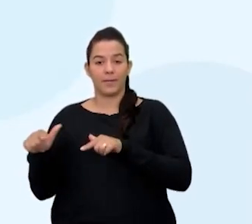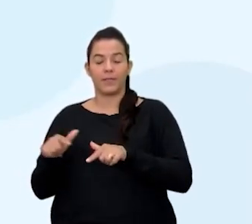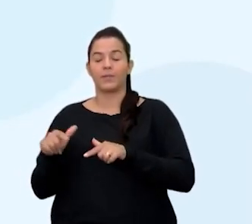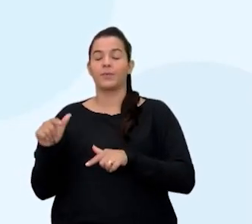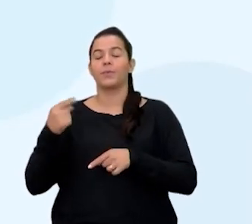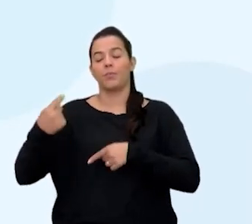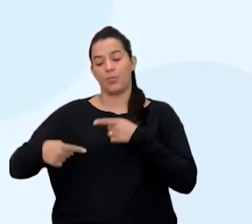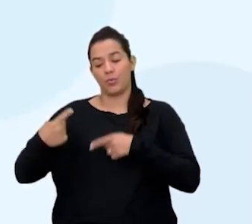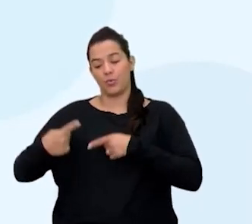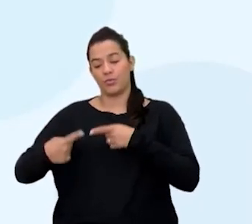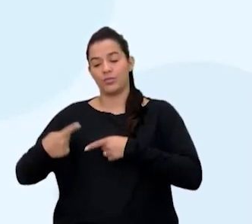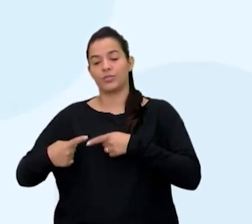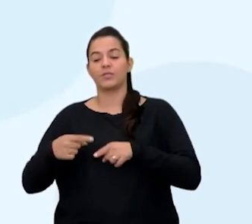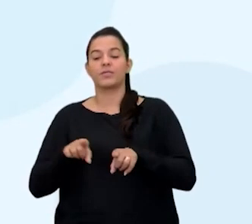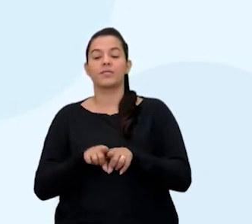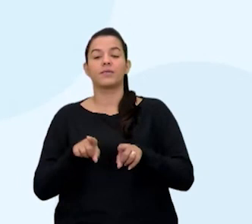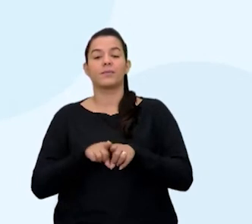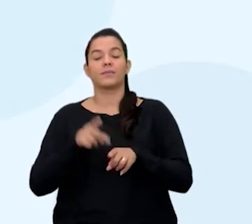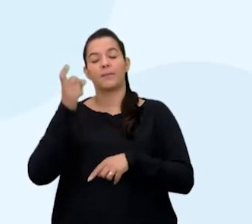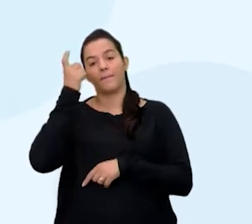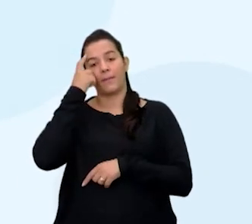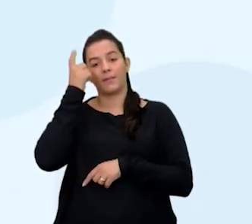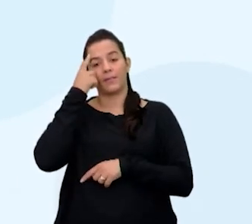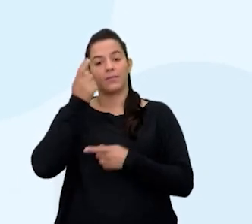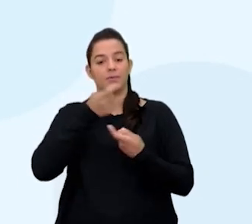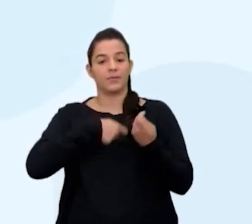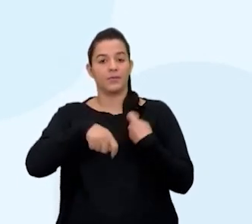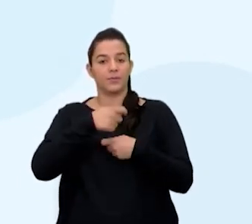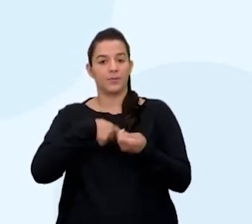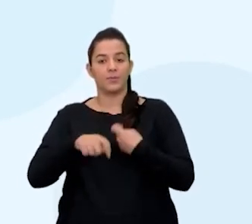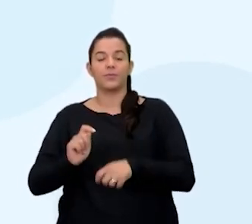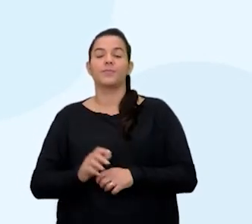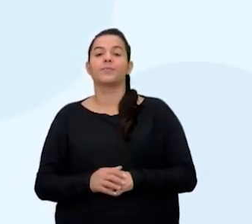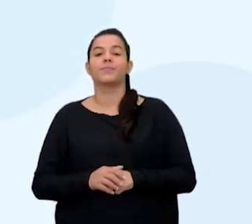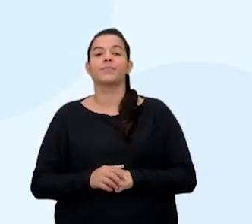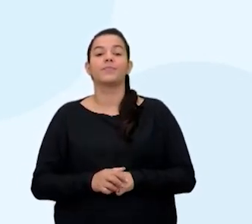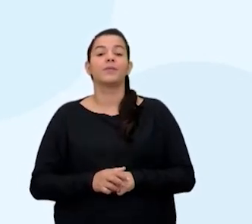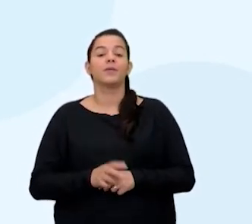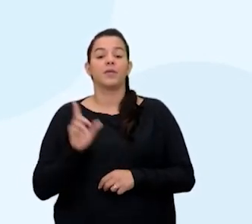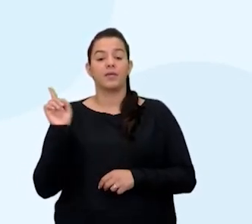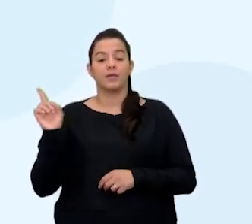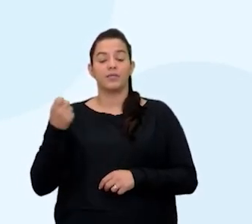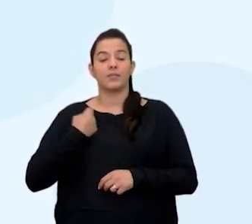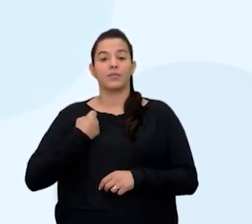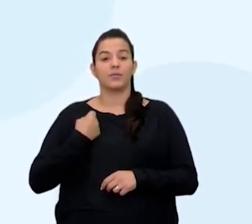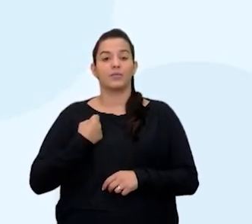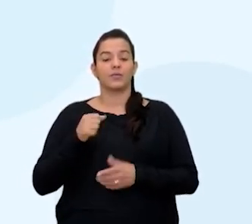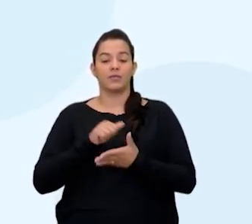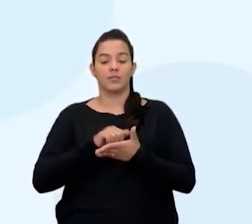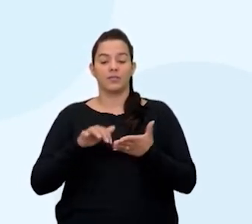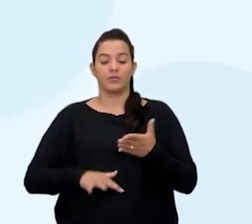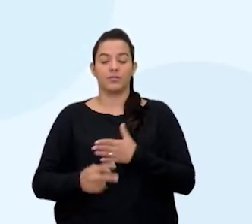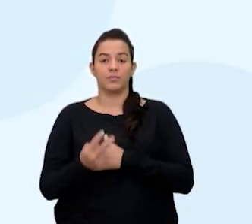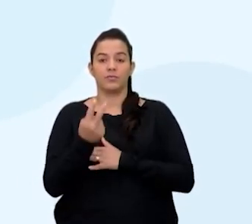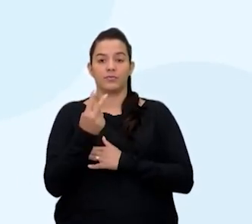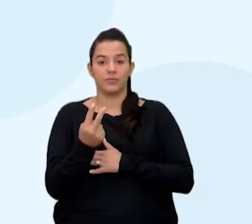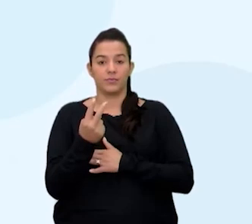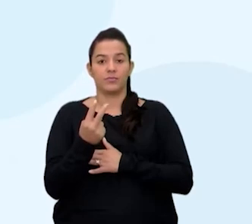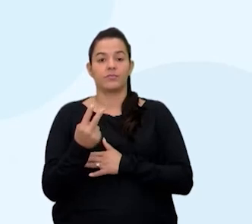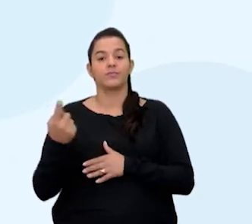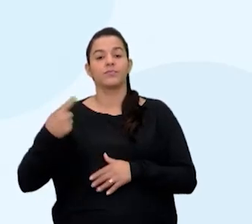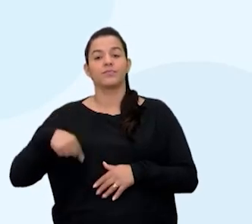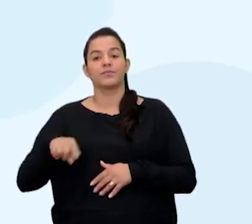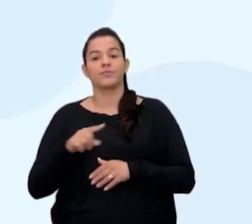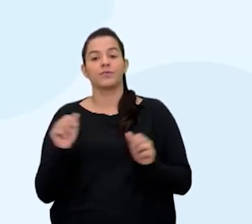política e pensamento econômico. Essa é a atividade número 2. A gente está